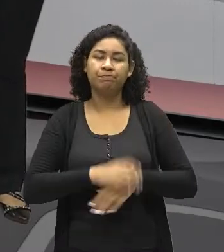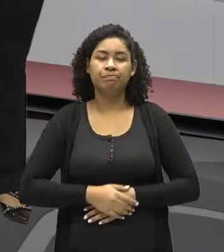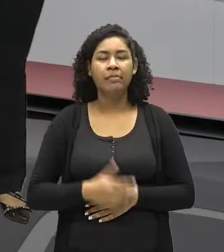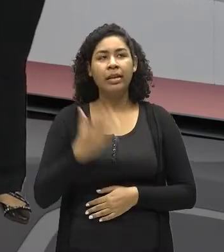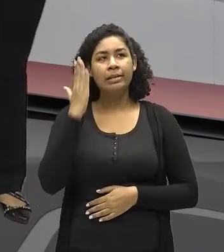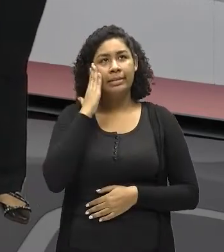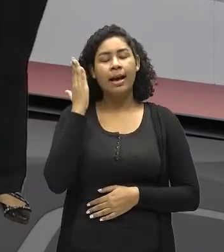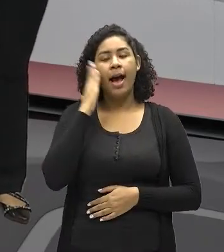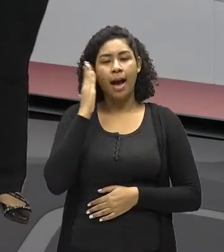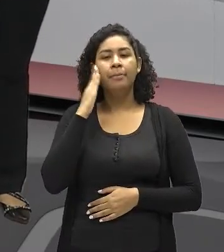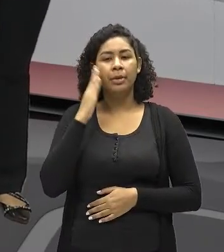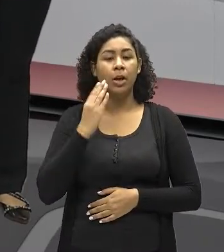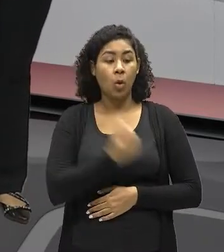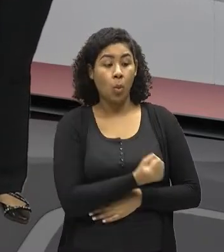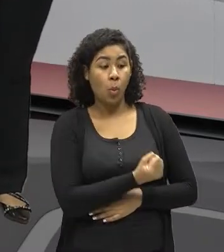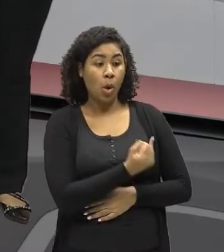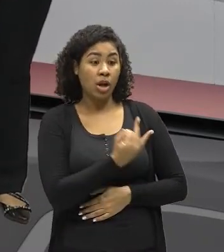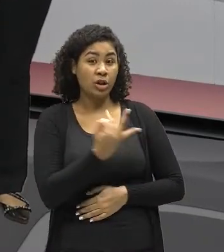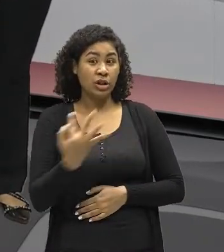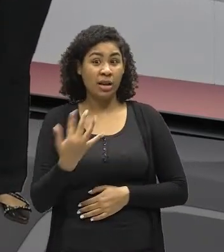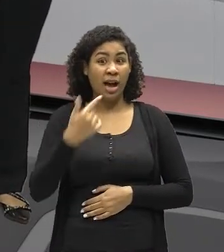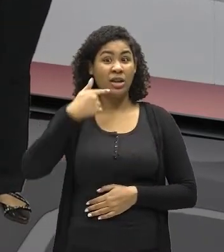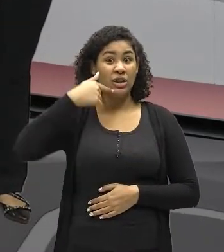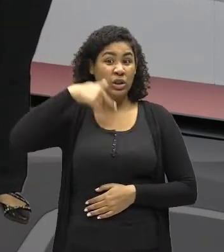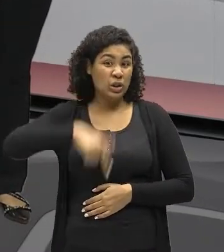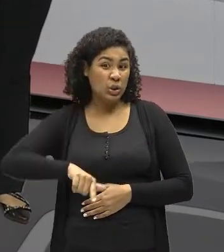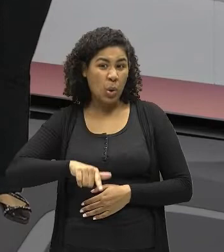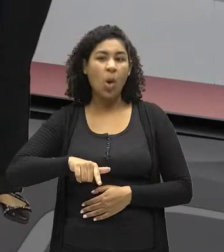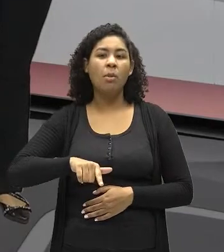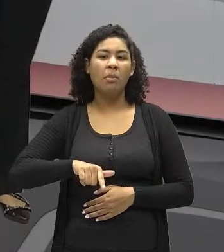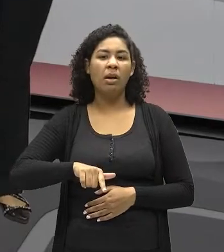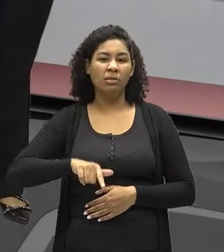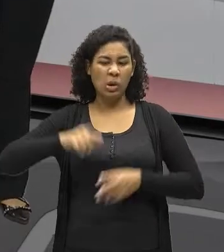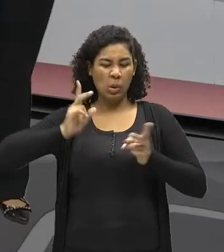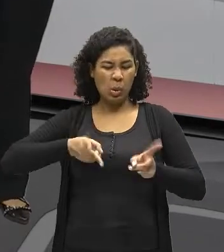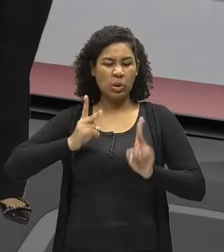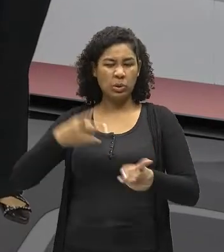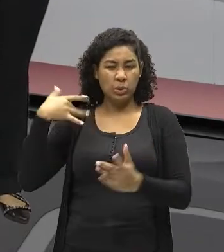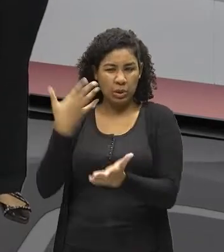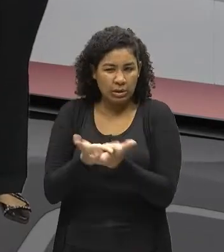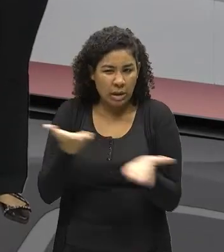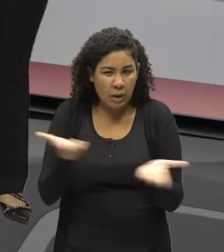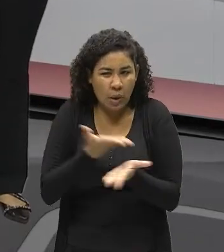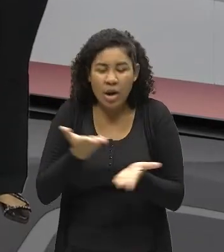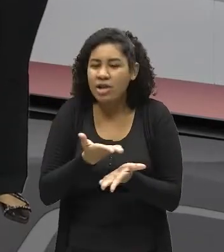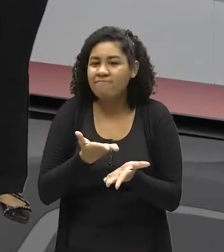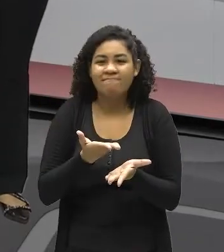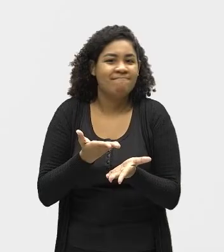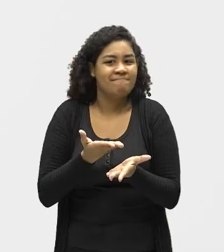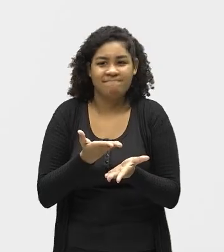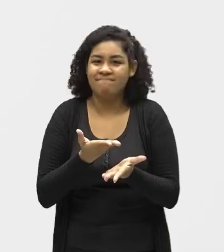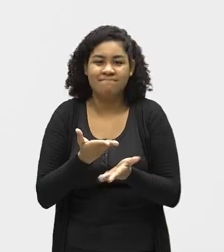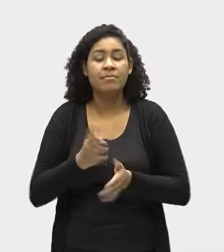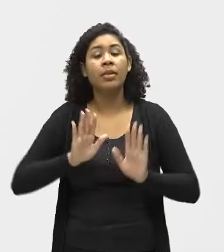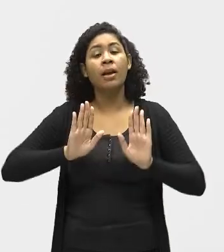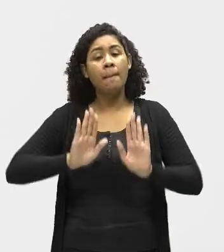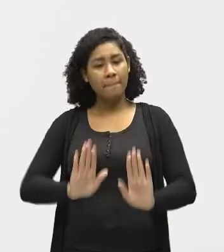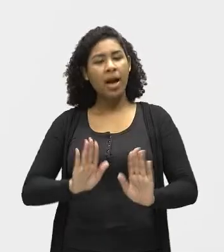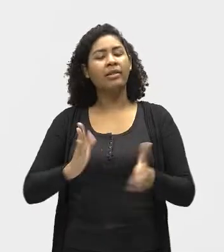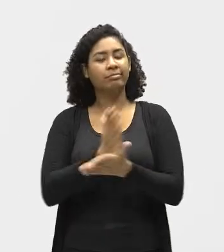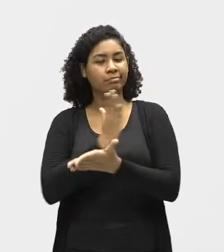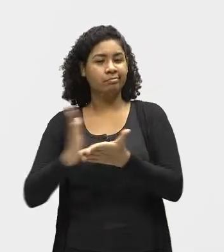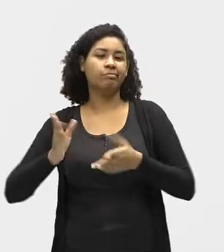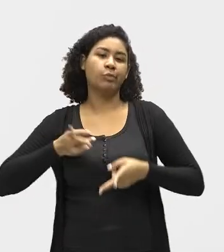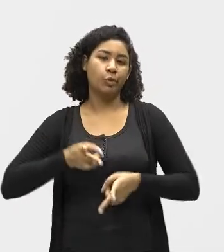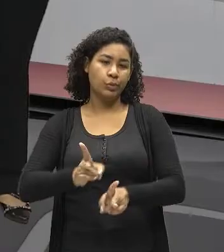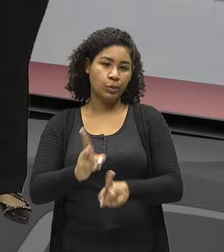mesmo número, que era para mais de 2.000 línguas. Hoje, oficialmente, das línguas indígenas, ou seja, a língua dos povos